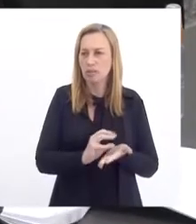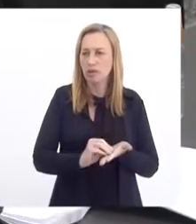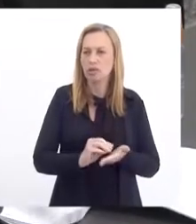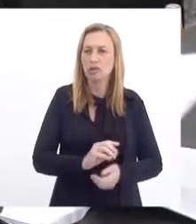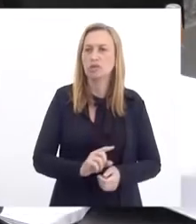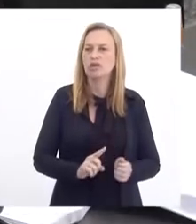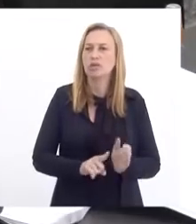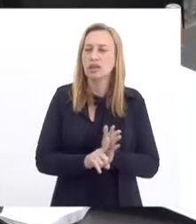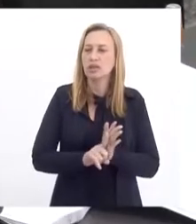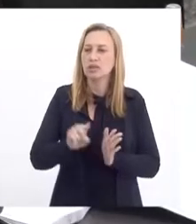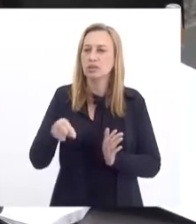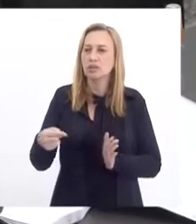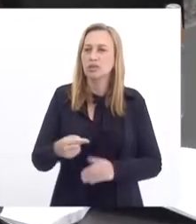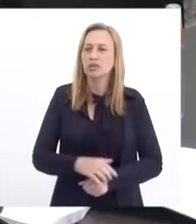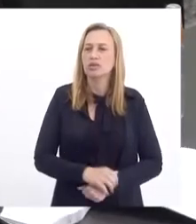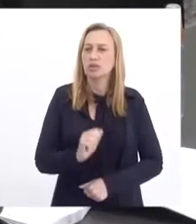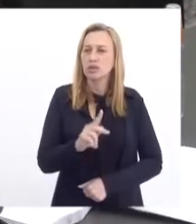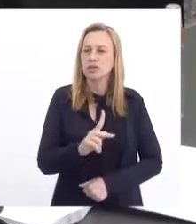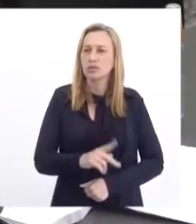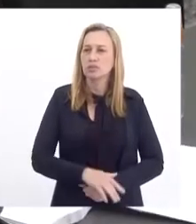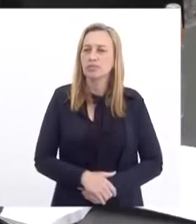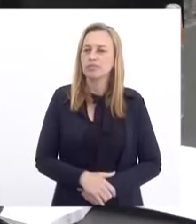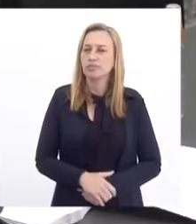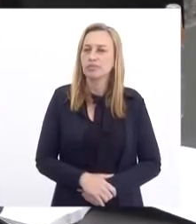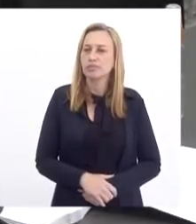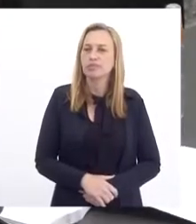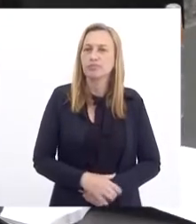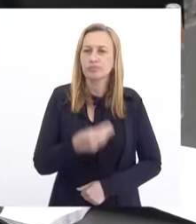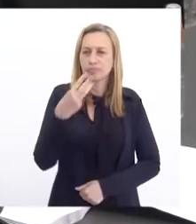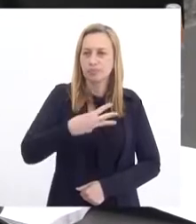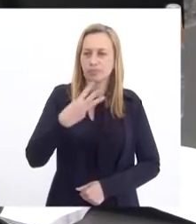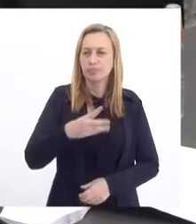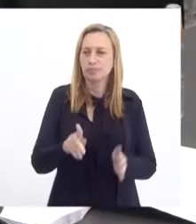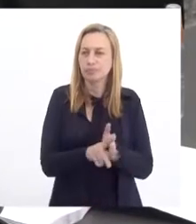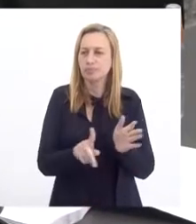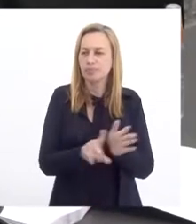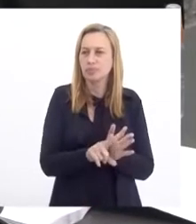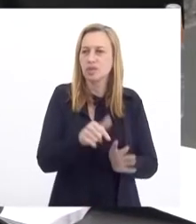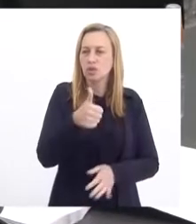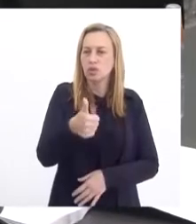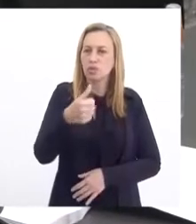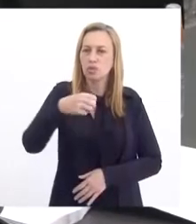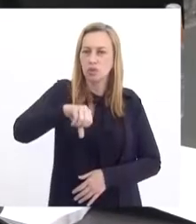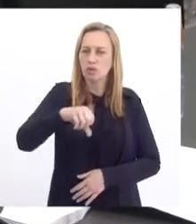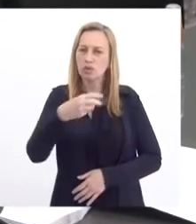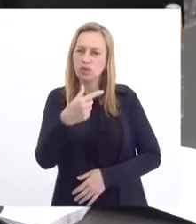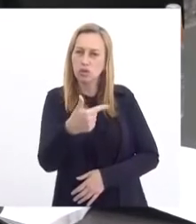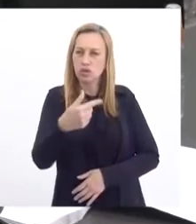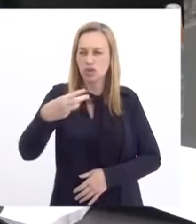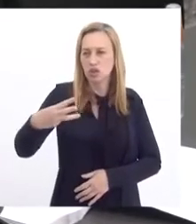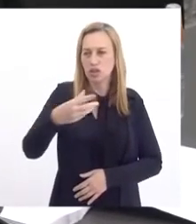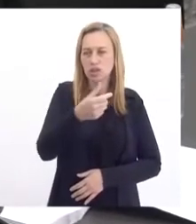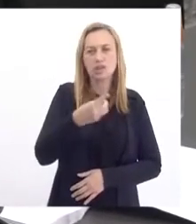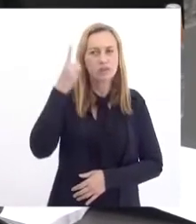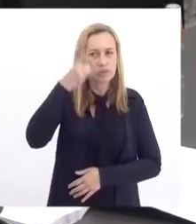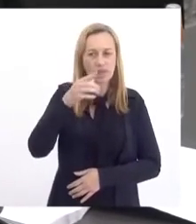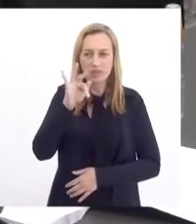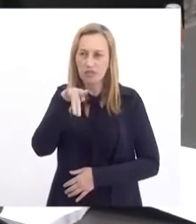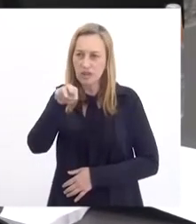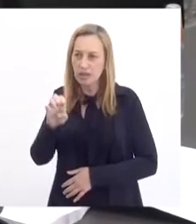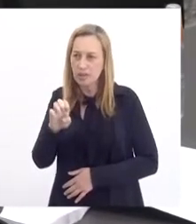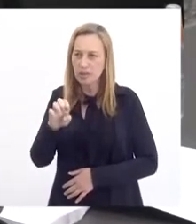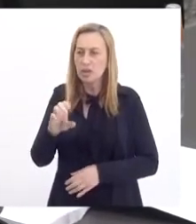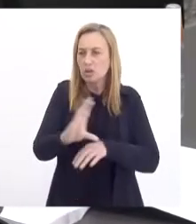e analiso. Tá. Presidente. Terceiro projeto. Projeto de lei 1923/2020, autoria do deputado Felipe Soares, o parecer